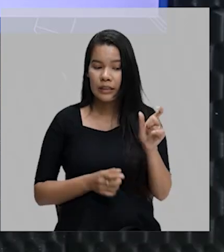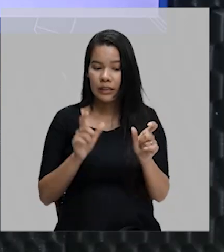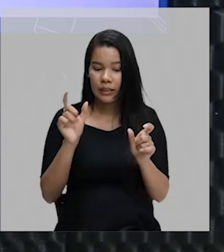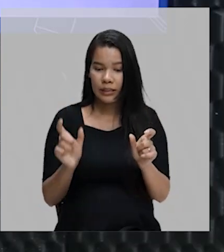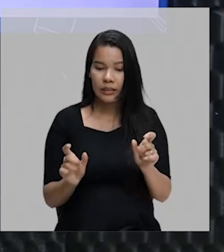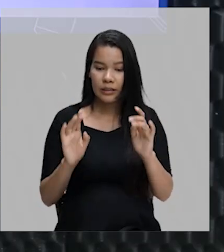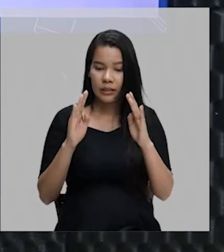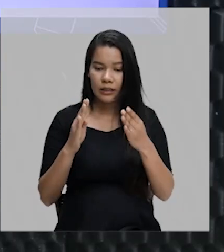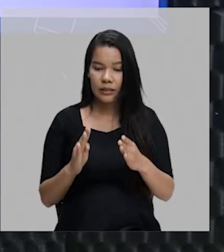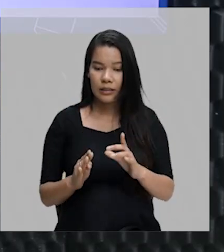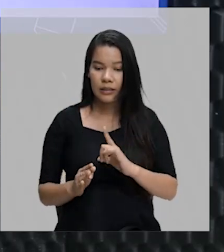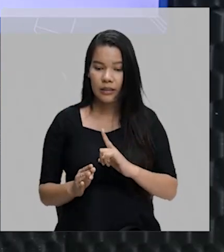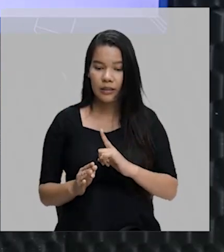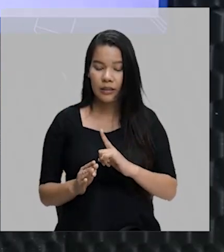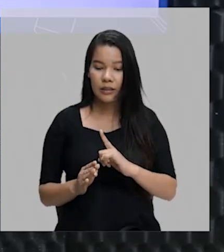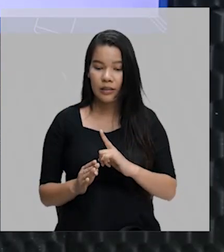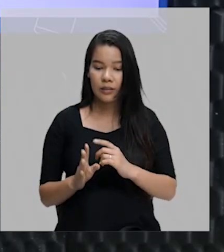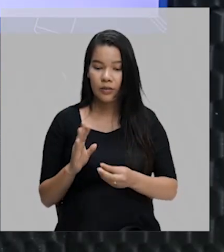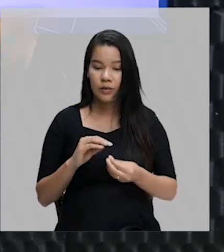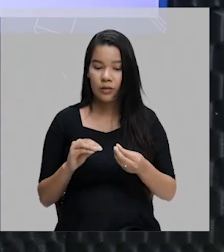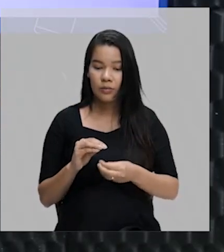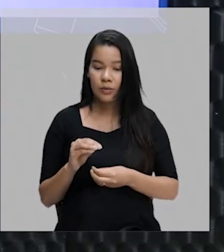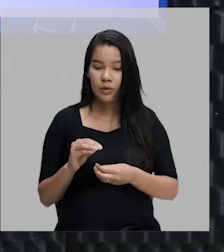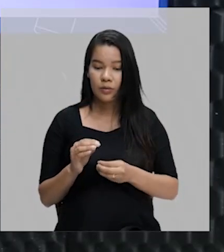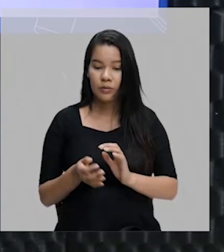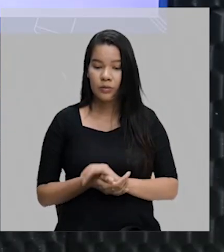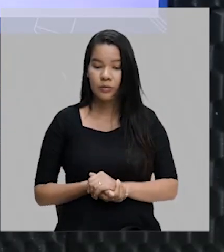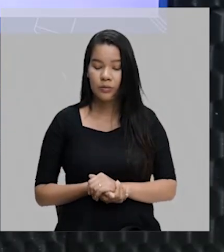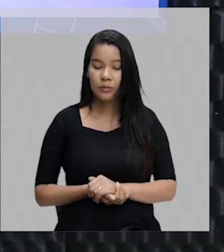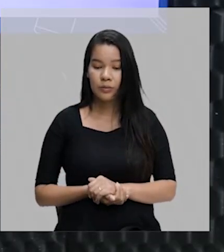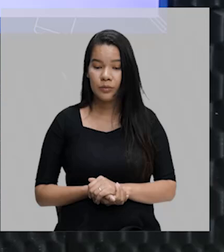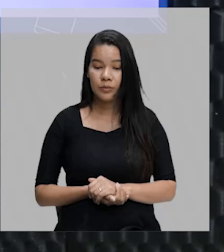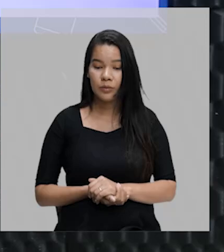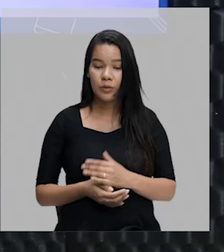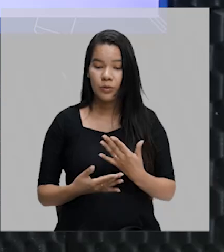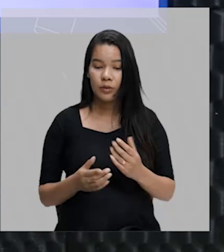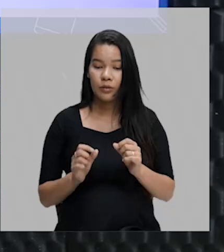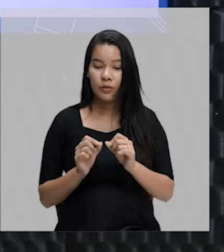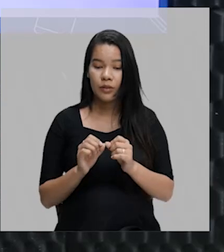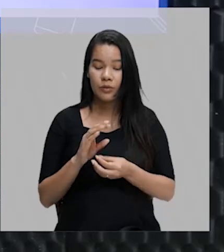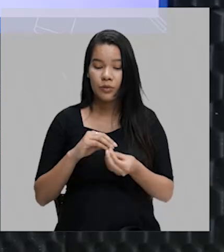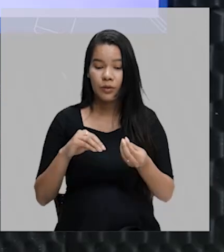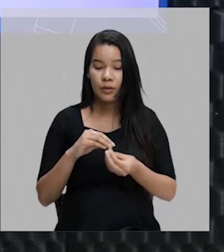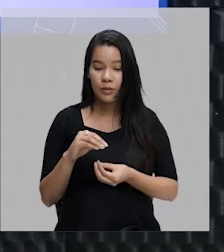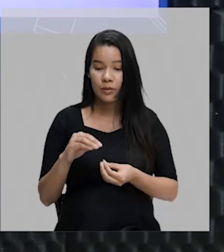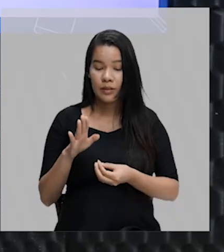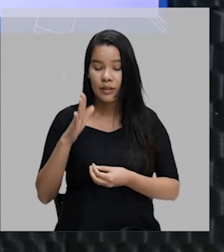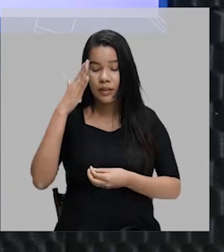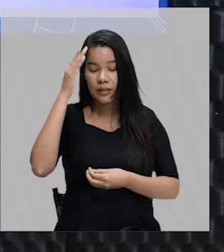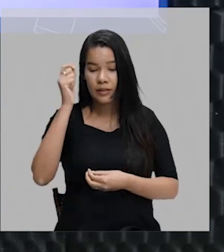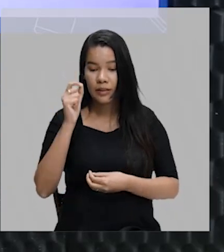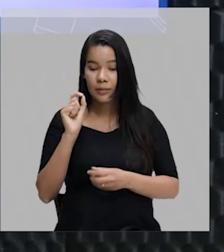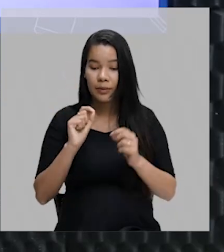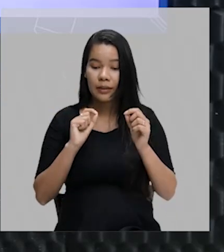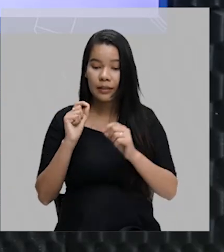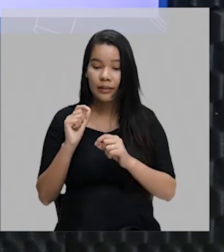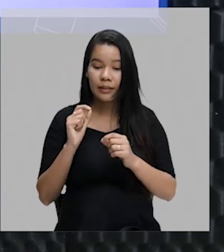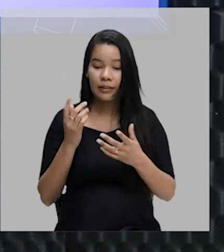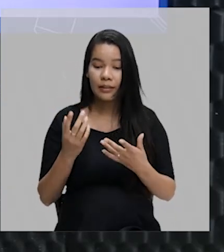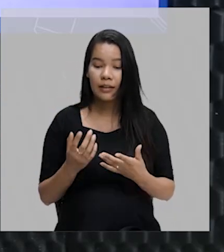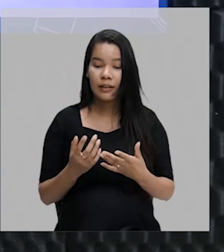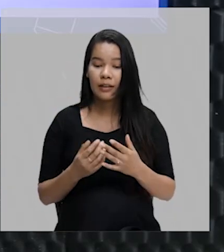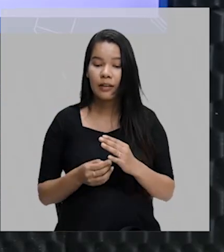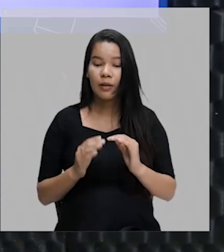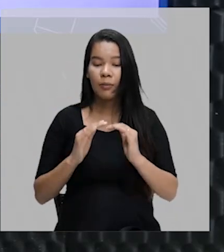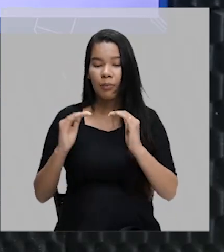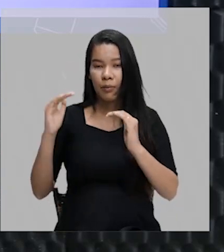tem um cruzamento entre duplo e heterozigoto. Quando eu faço esse cruzamento aqui, você já sabe que é aquela velha